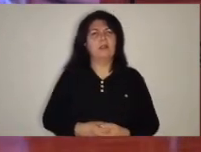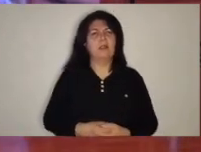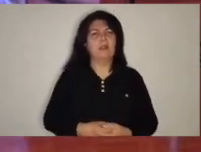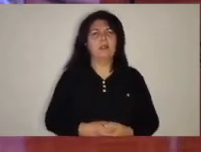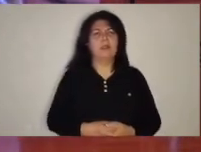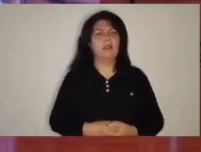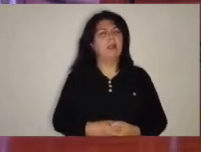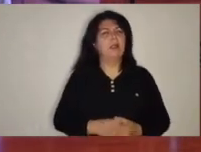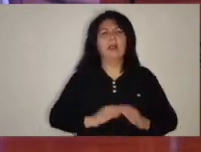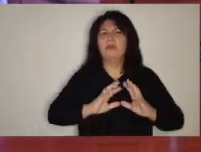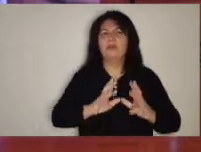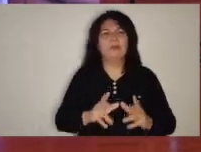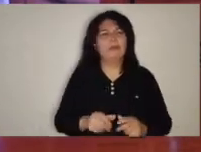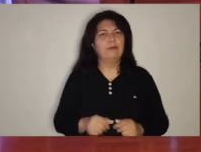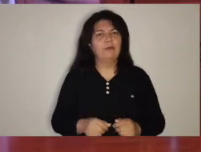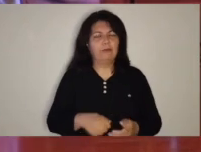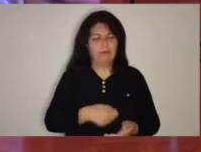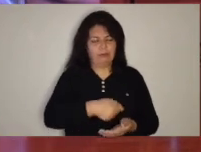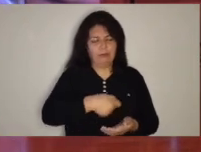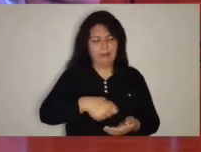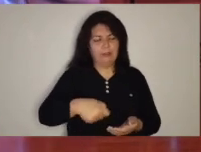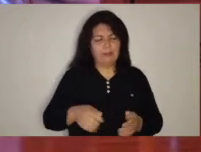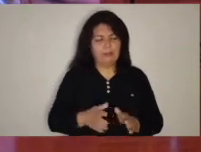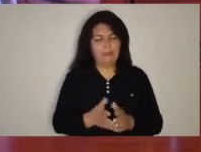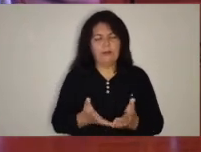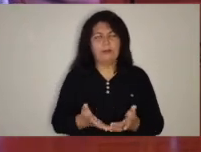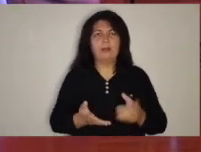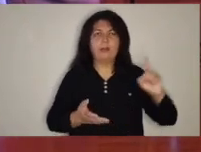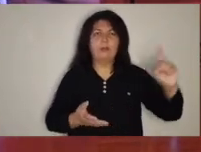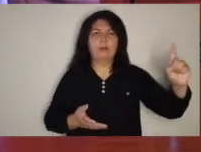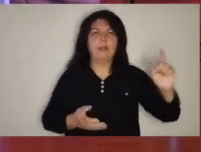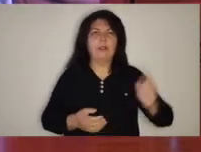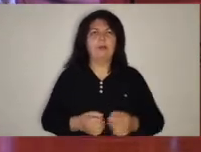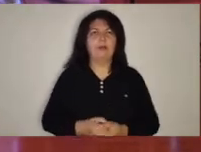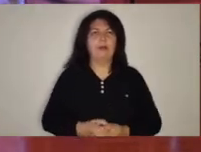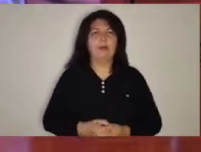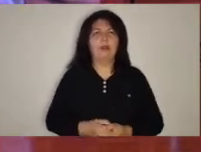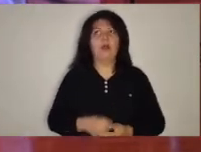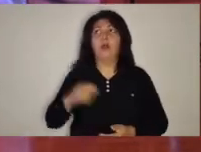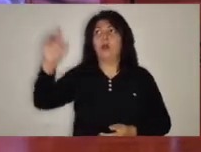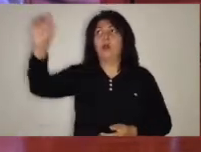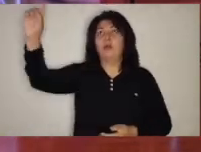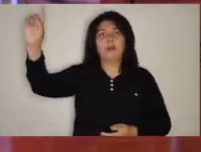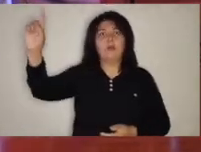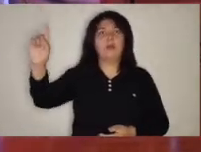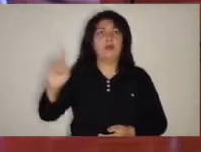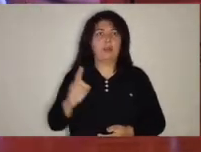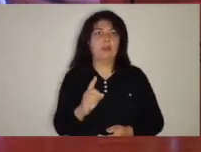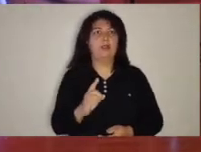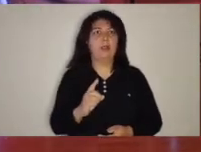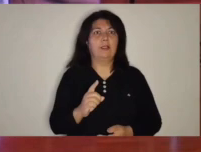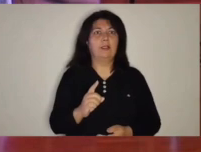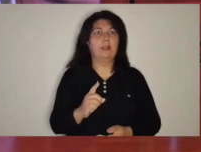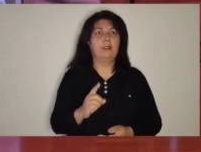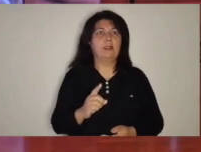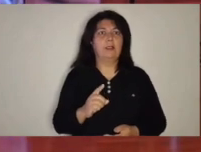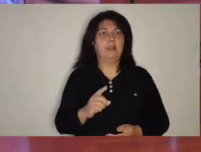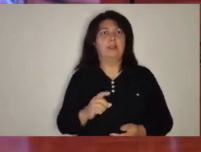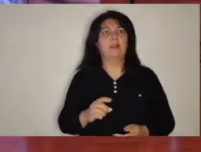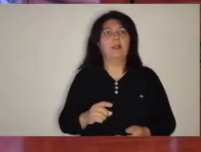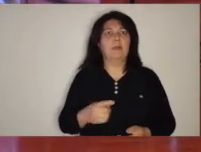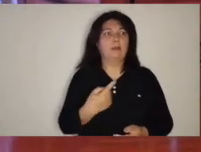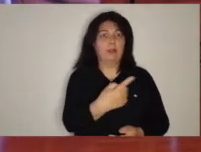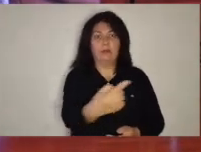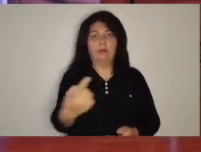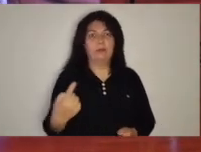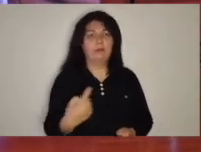Está tudo escrito na Bíblia, já está se cumprindo. O Senhor já está à porta, Ele já está batendo. E